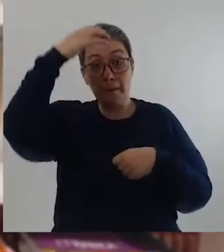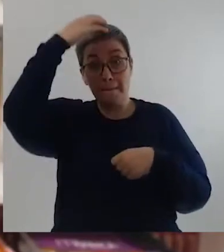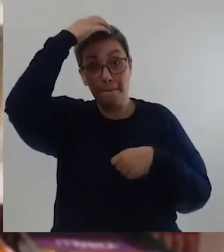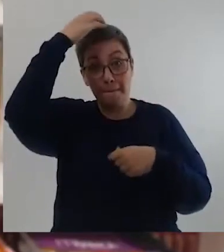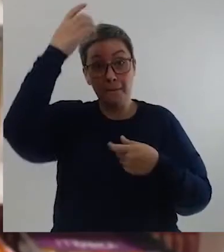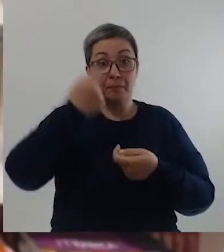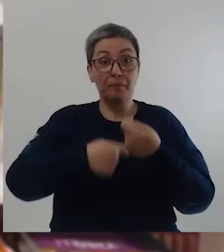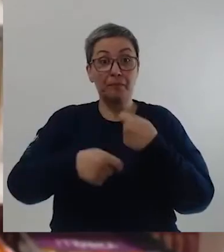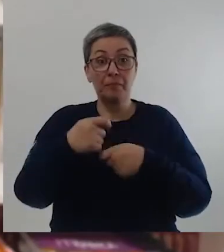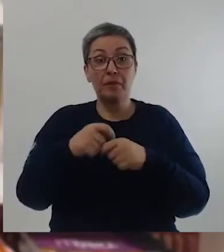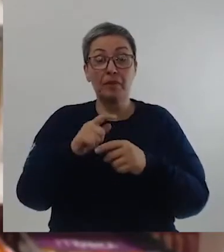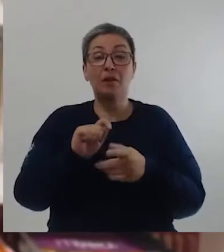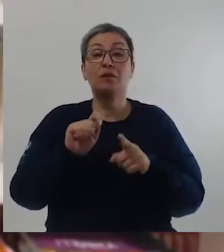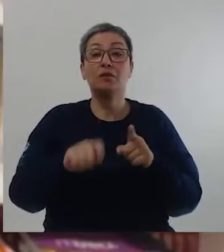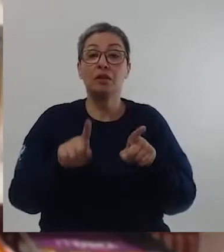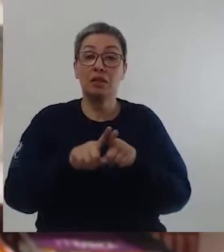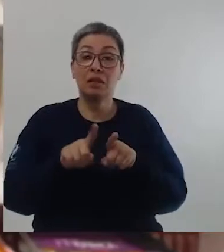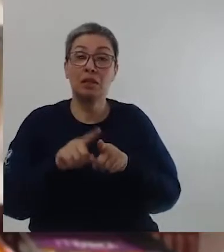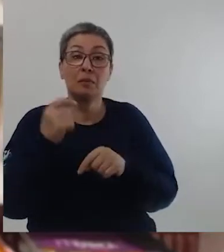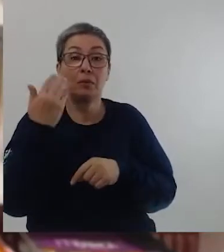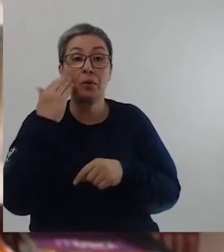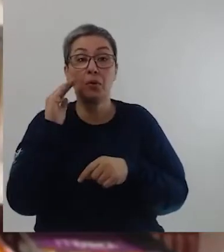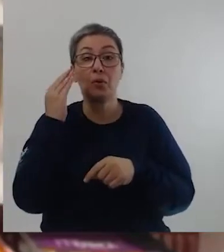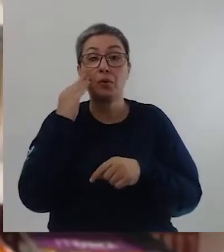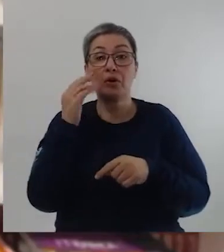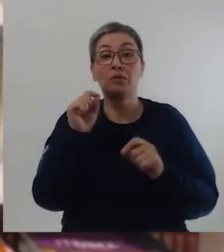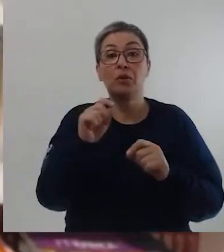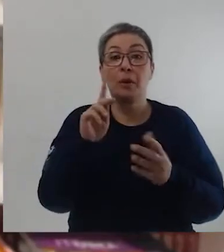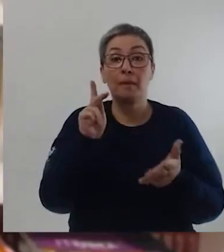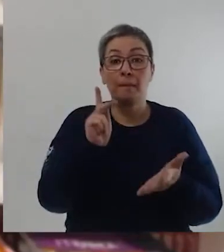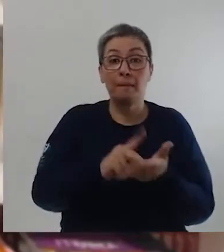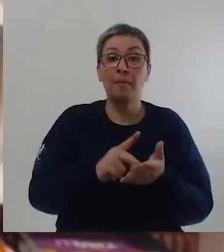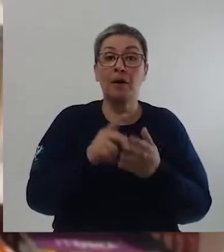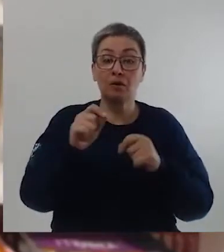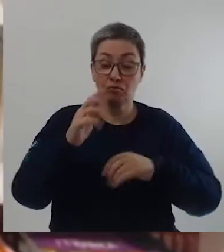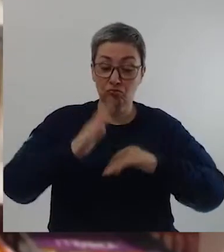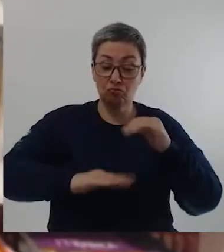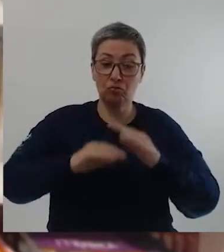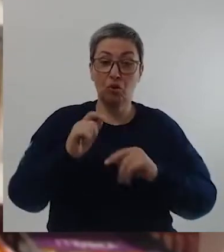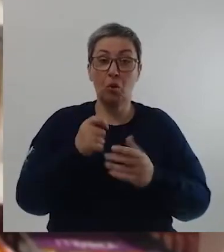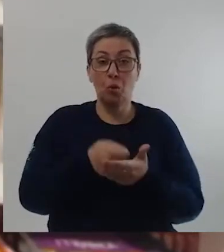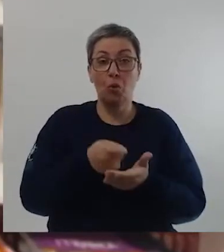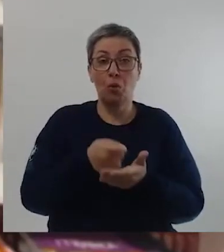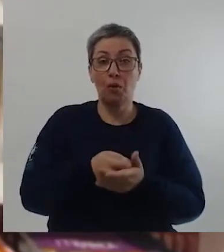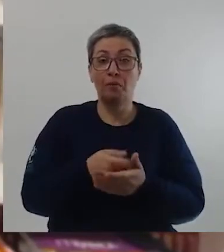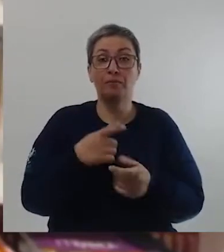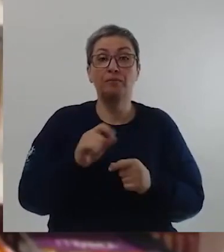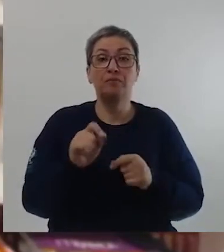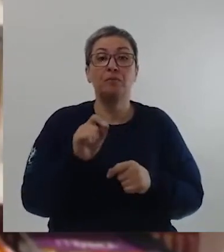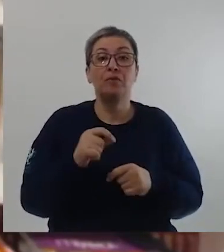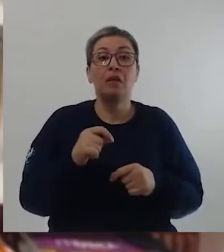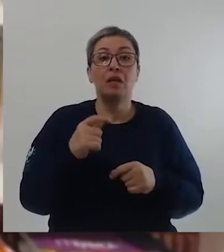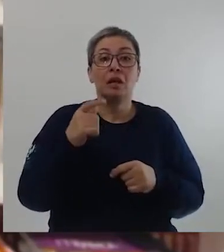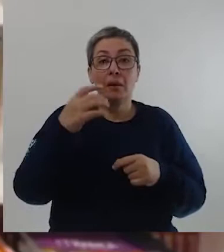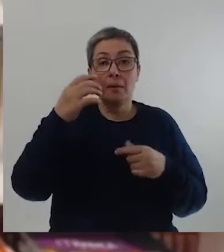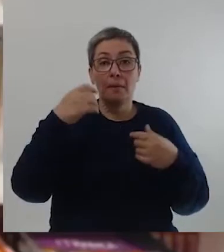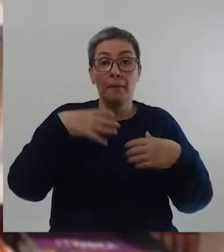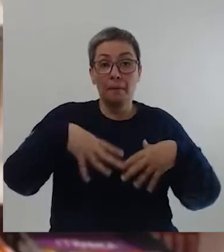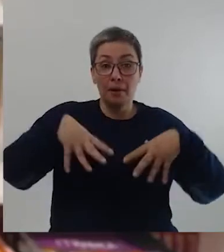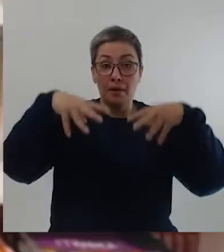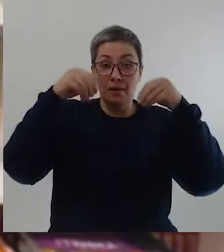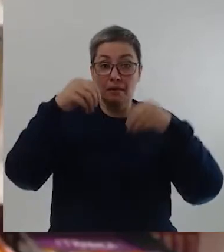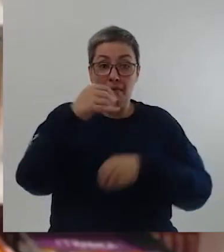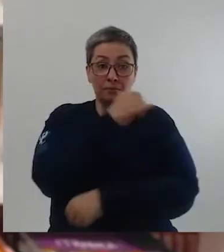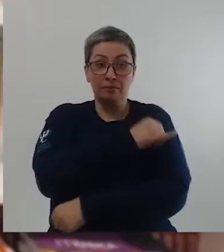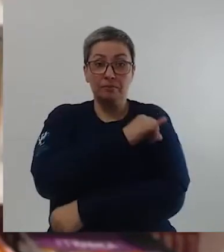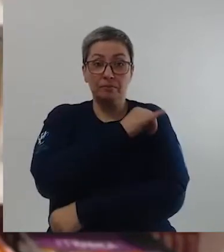império de assim o tenha entendido e faça executar Palácio do Rio